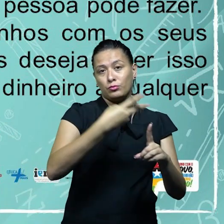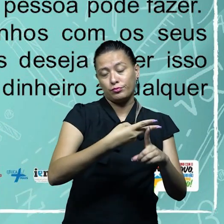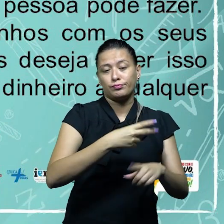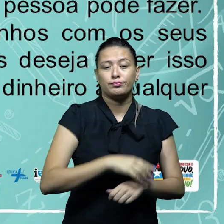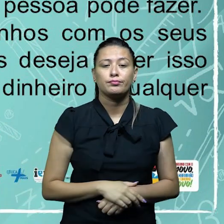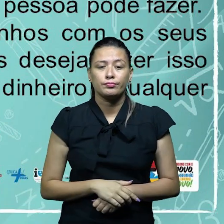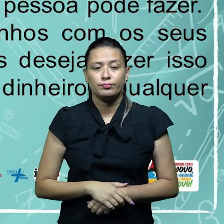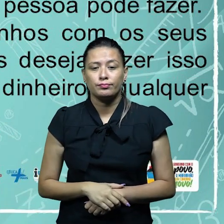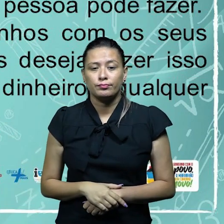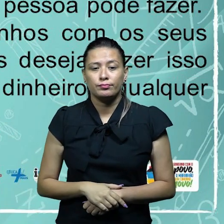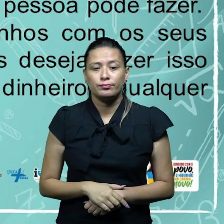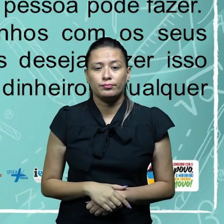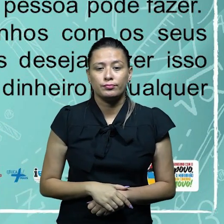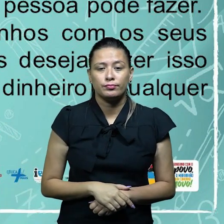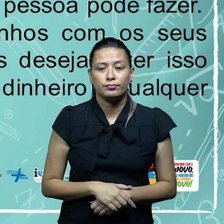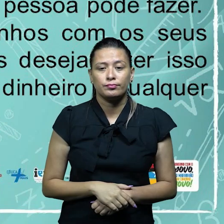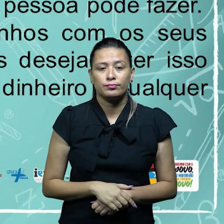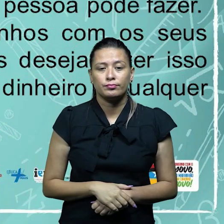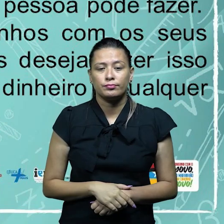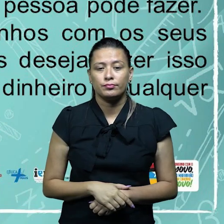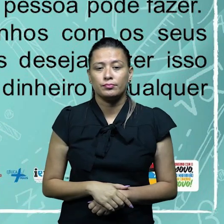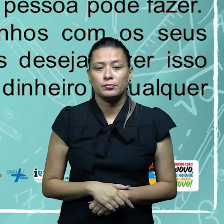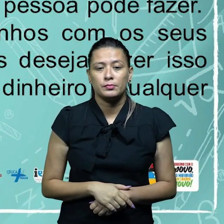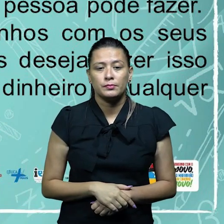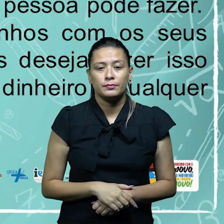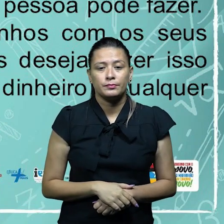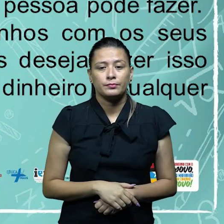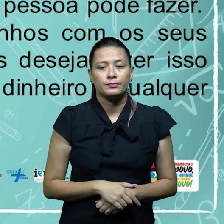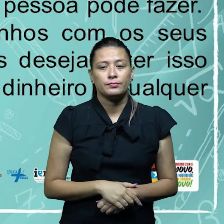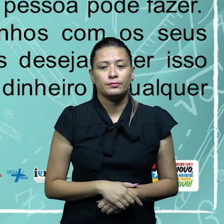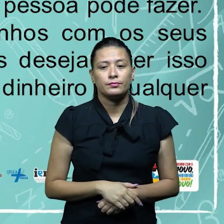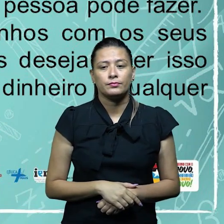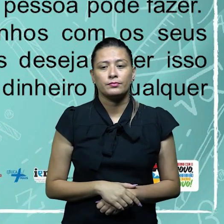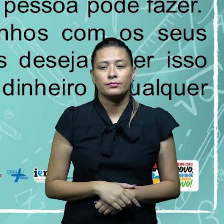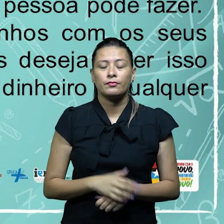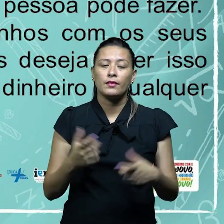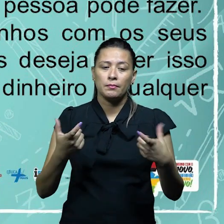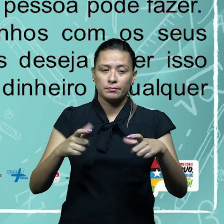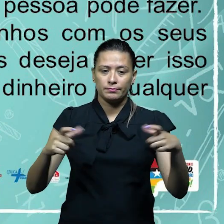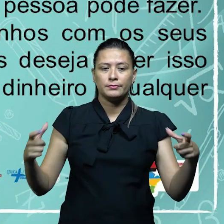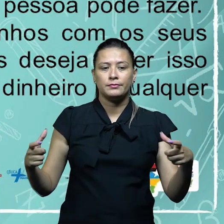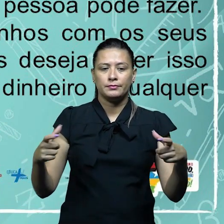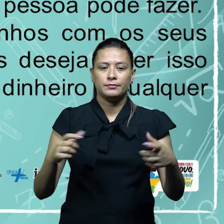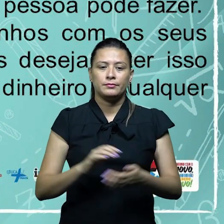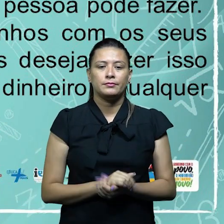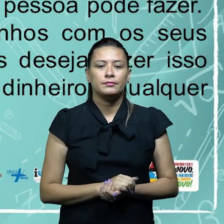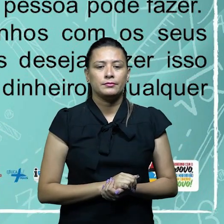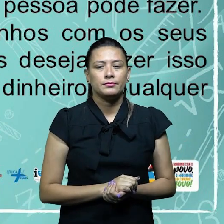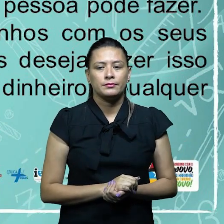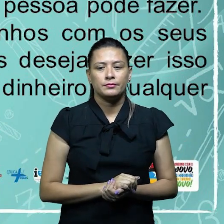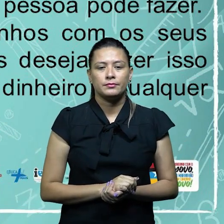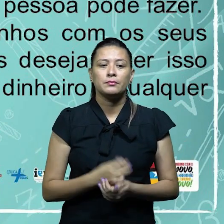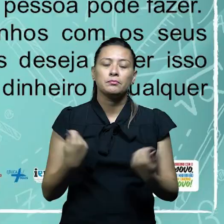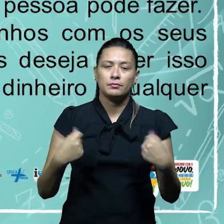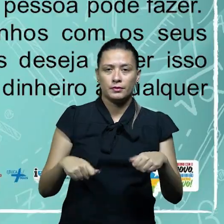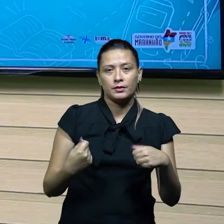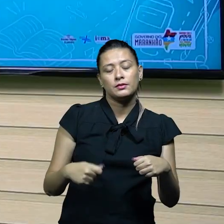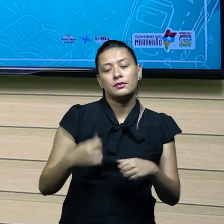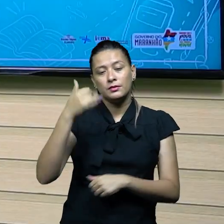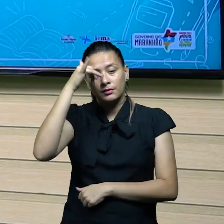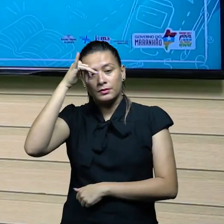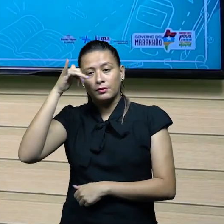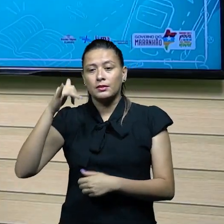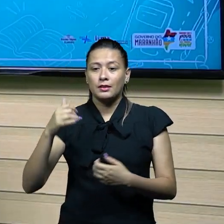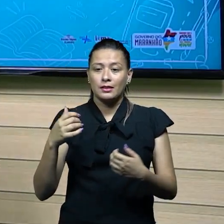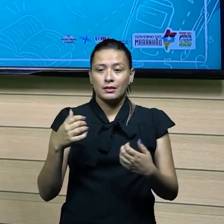maioria deles deseja fazer isso sem correr riscos e com a possibilidade de sacar o dinheiro a qualquer momento, a liquidez, como eu falei para vocês.